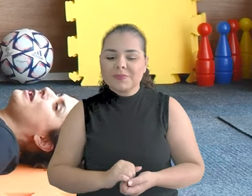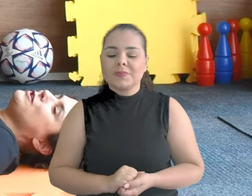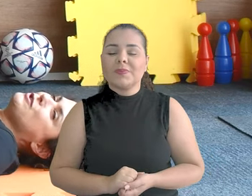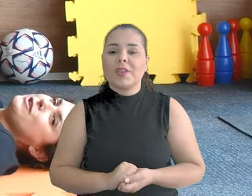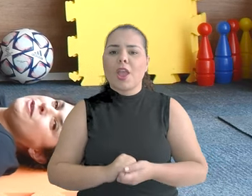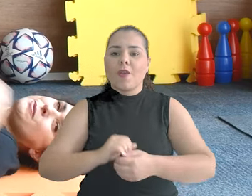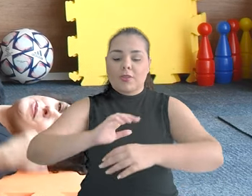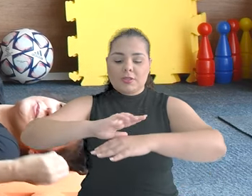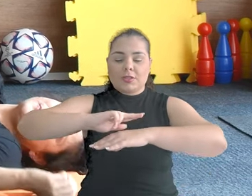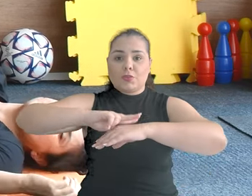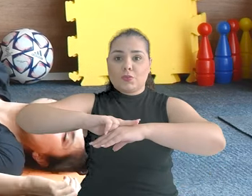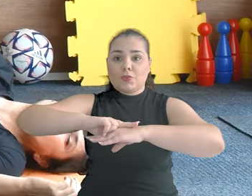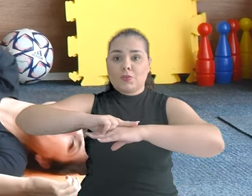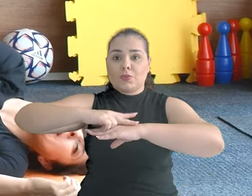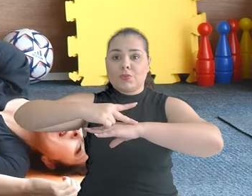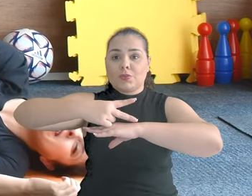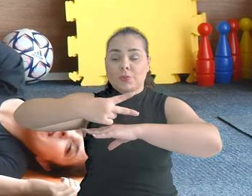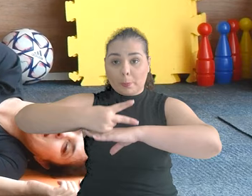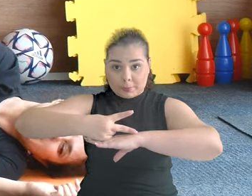Vira pro ladinho,